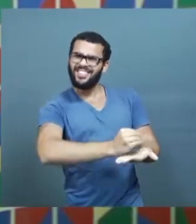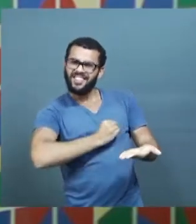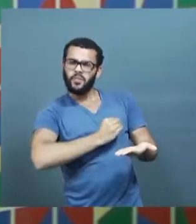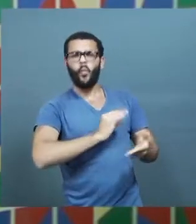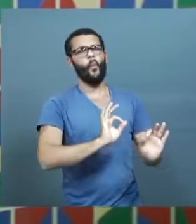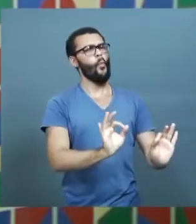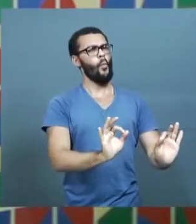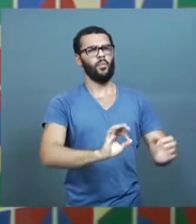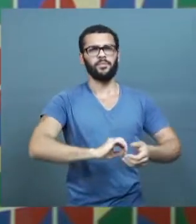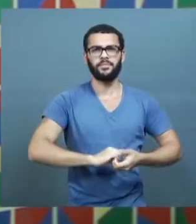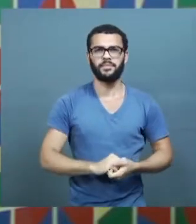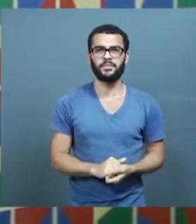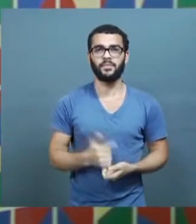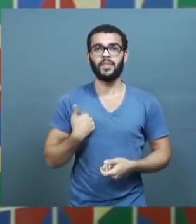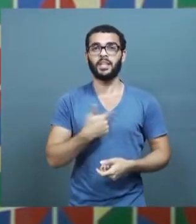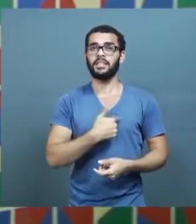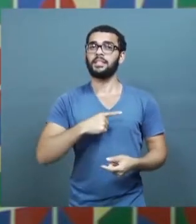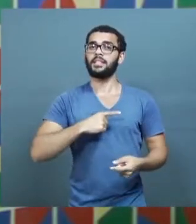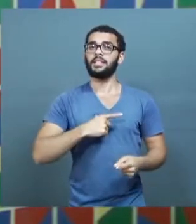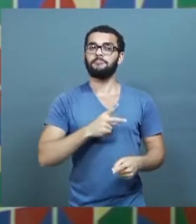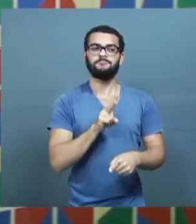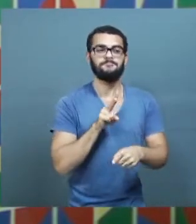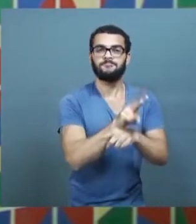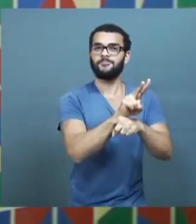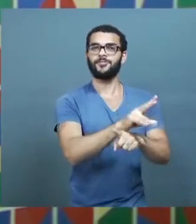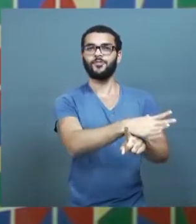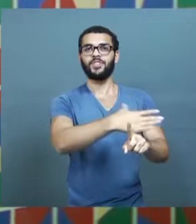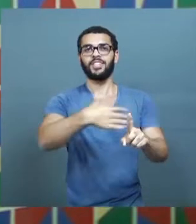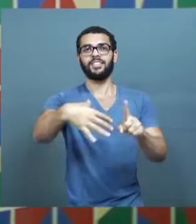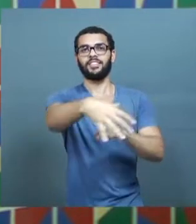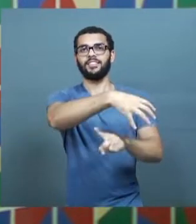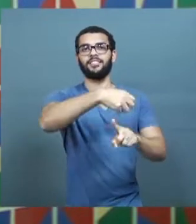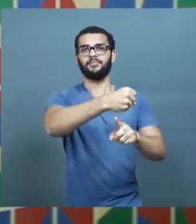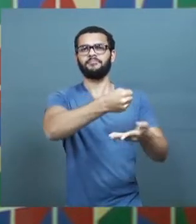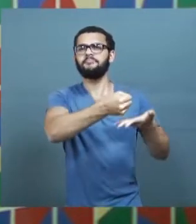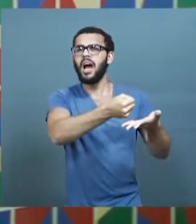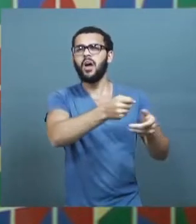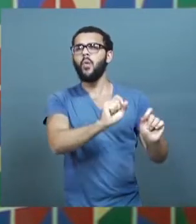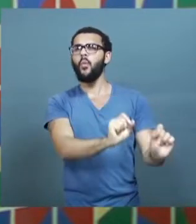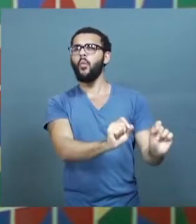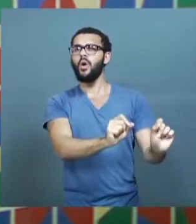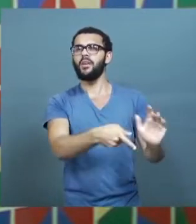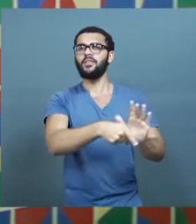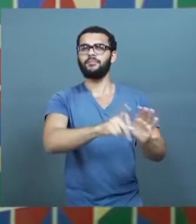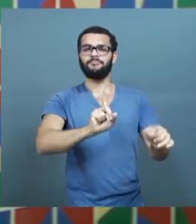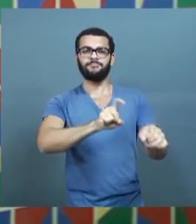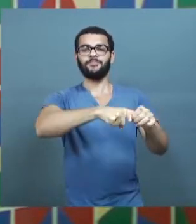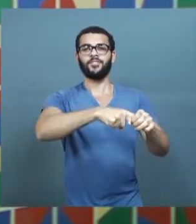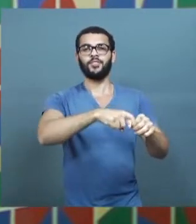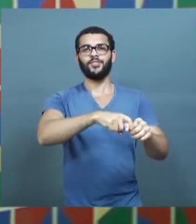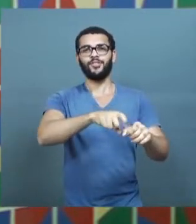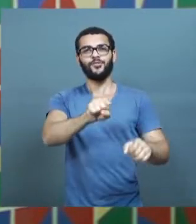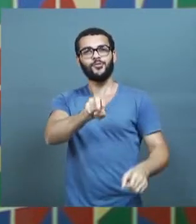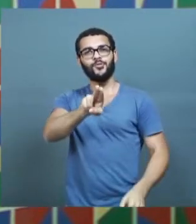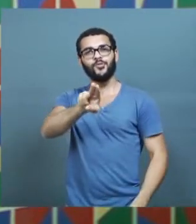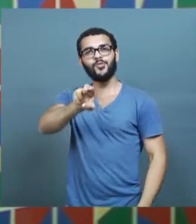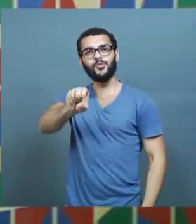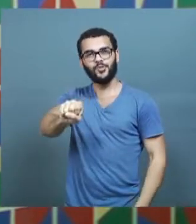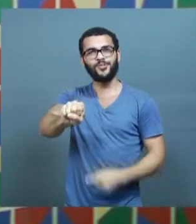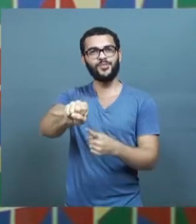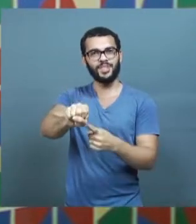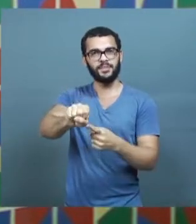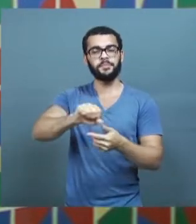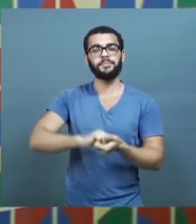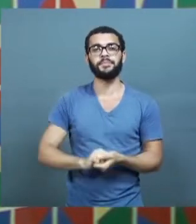né, com a proteção social básica, que é um serviço vinculado ao SUAS, o Sistema Único da Assistência